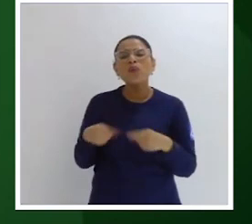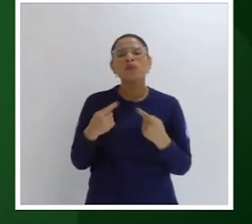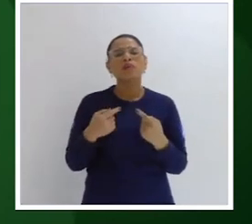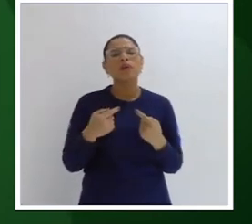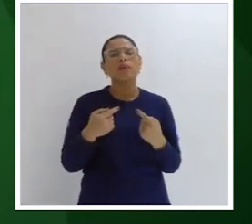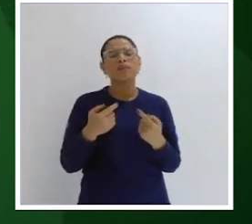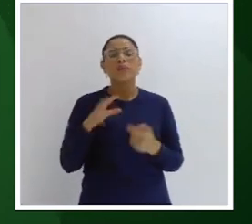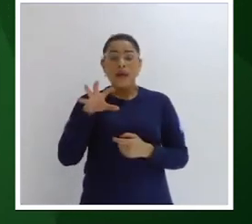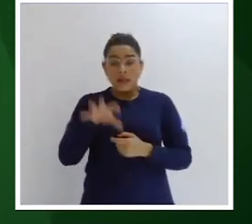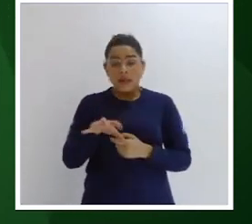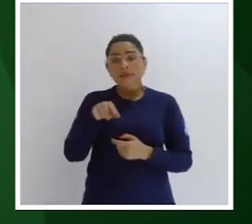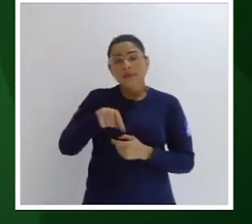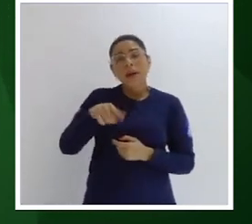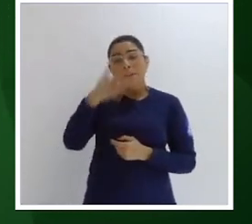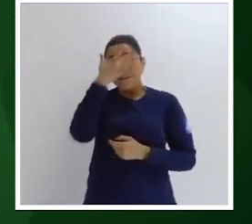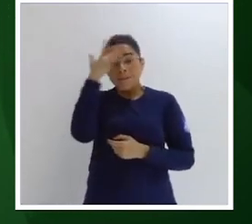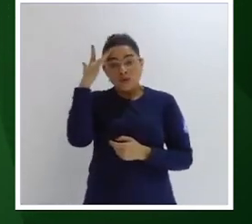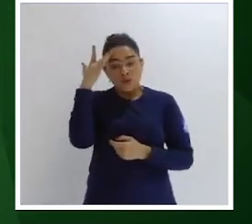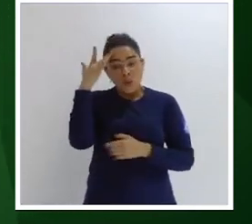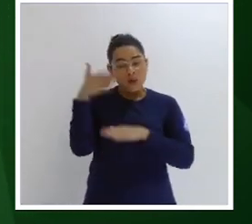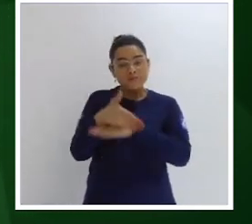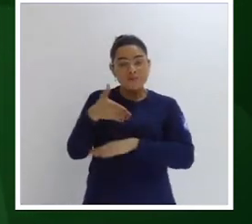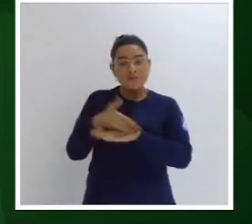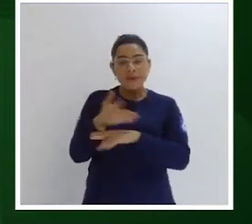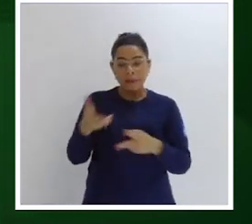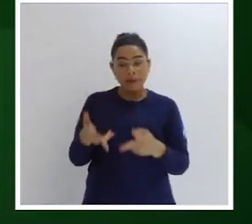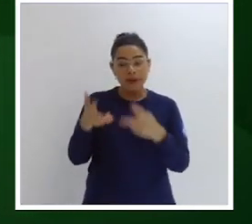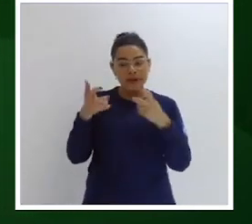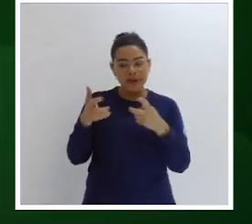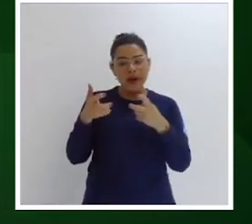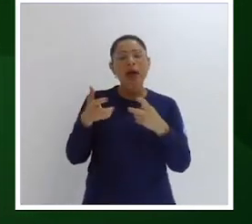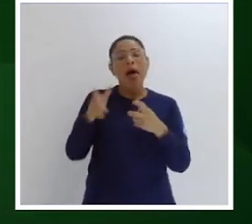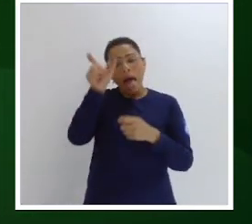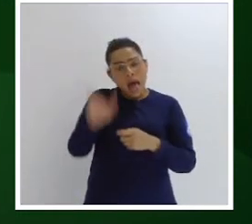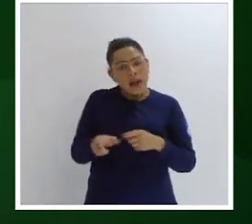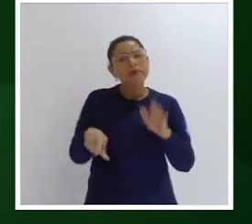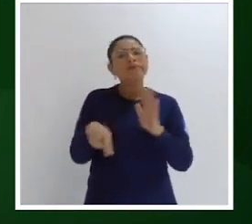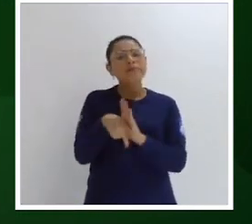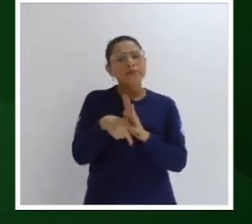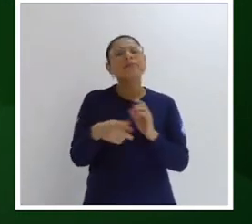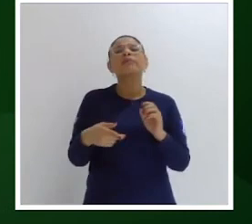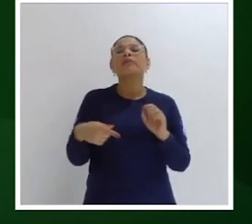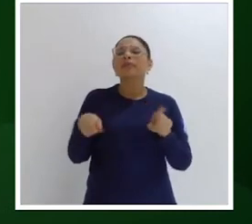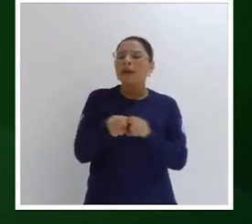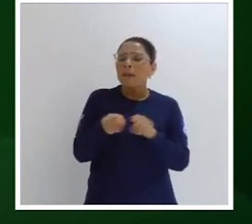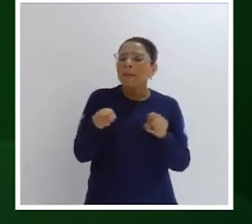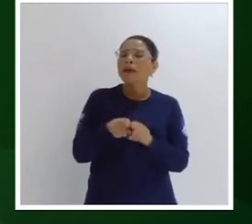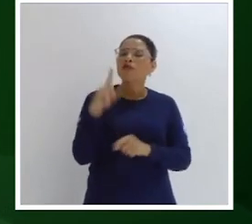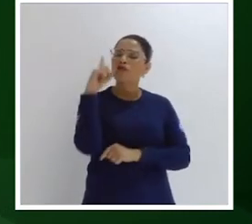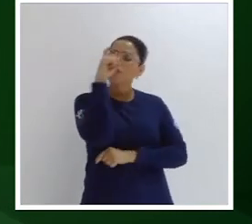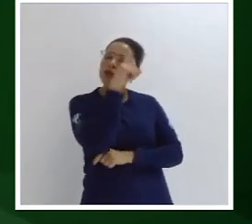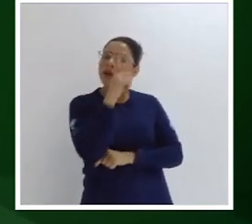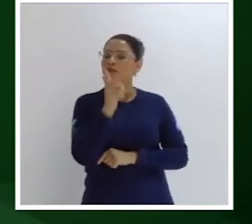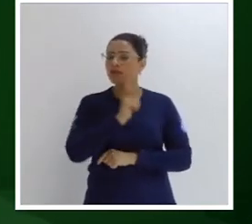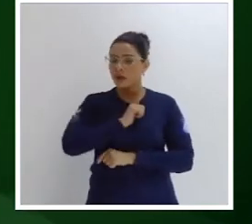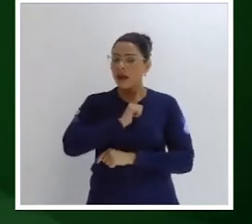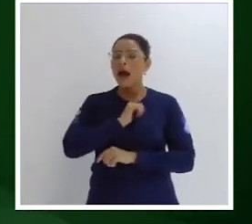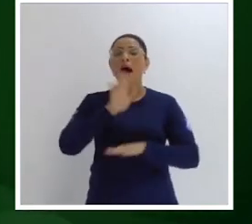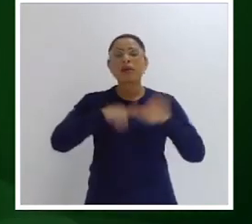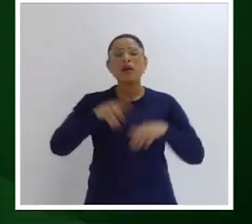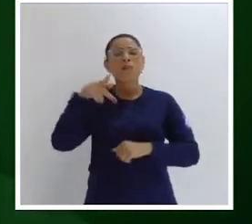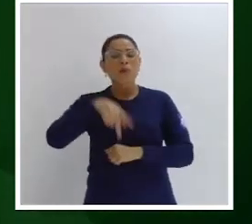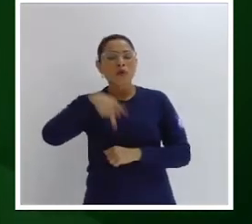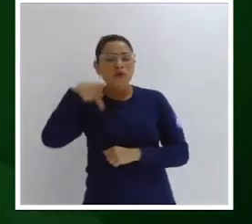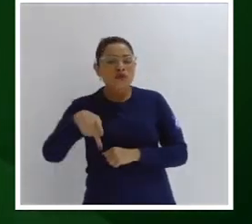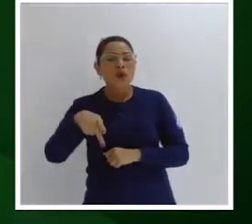as pessoas envolvidas elas perceberam que elas também tinham dificuldades Às vezes tem um professor tem um funcionário que